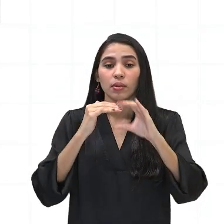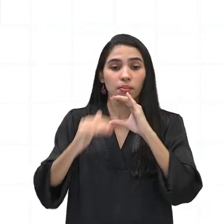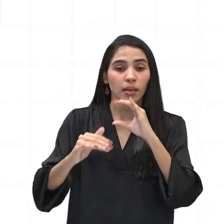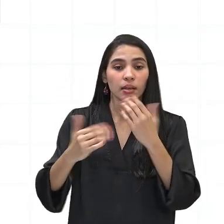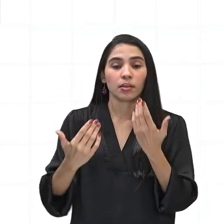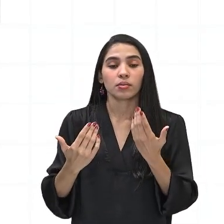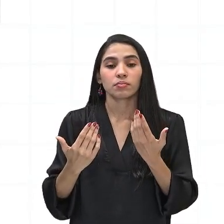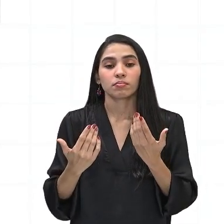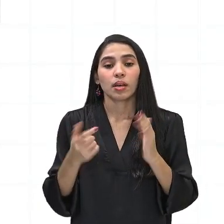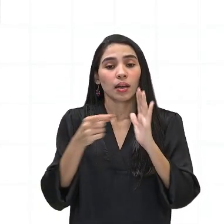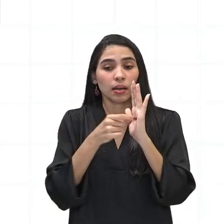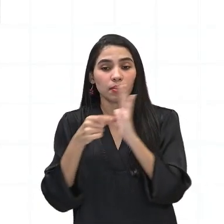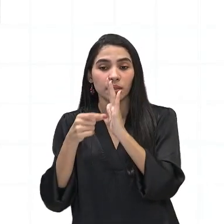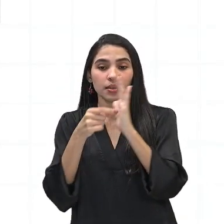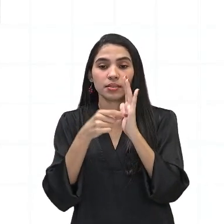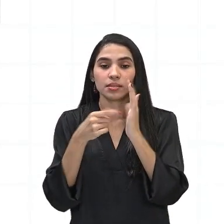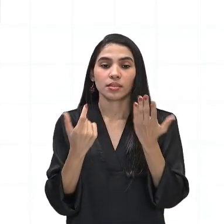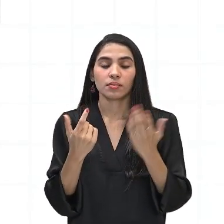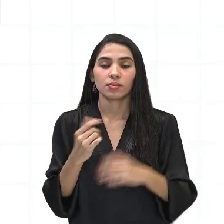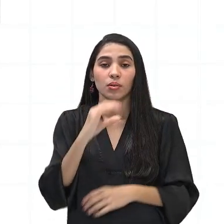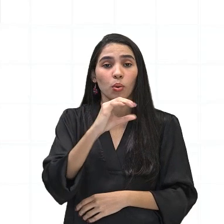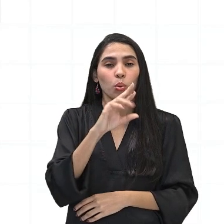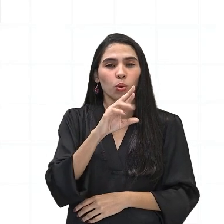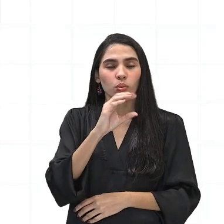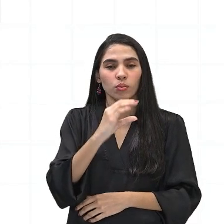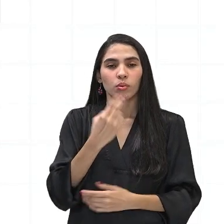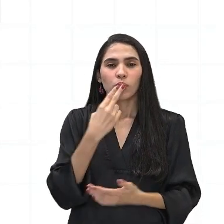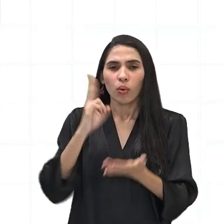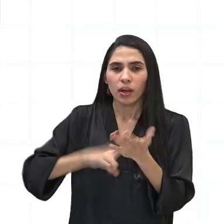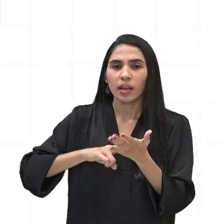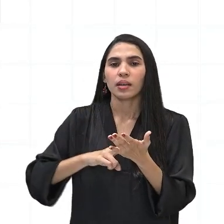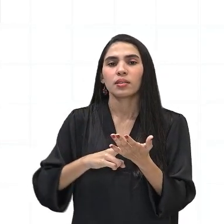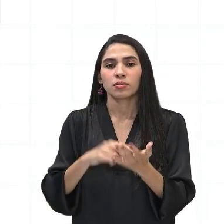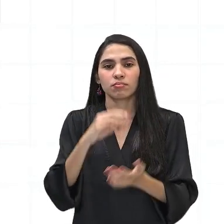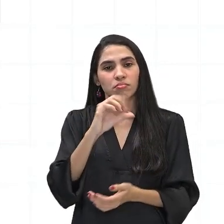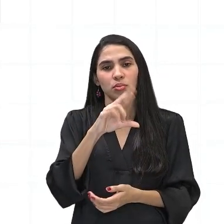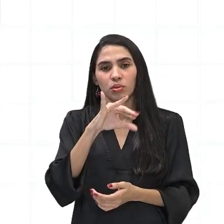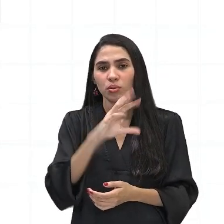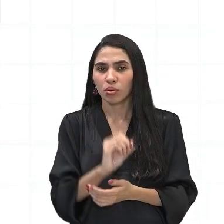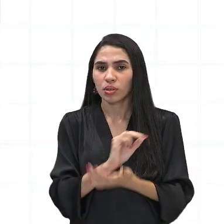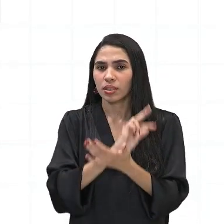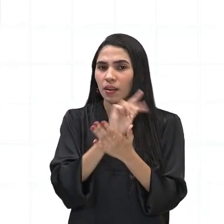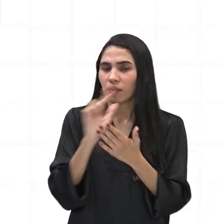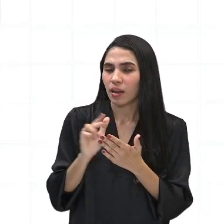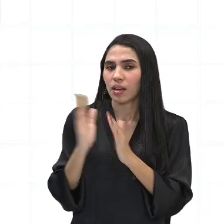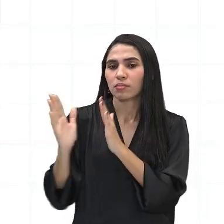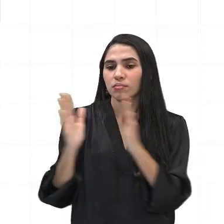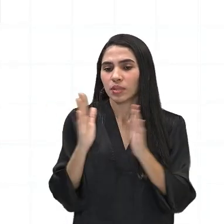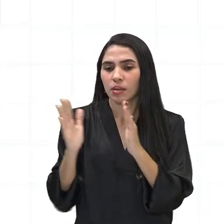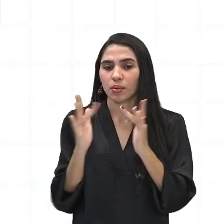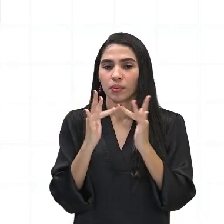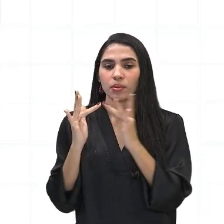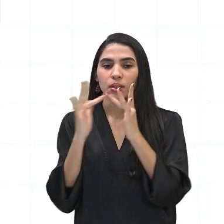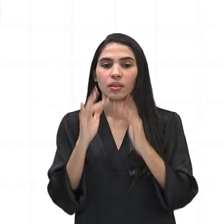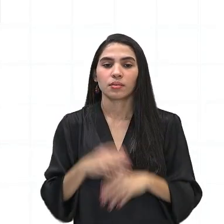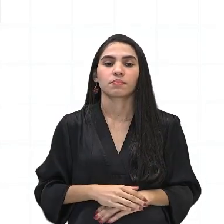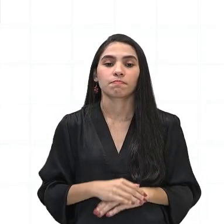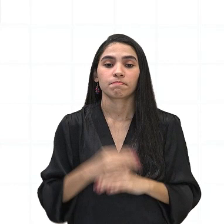poder de, por uma narração que é breve e que se inspira nos fatos da realidade, fazer esse